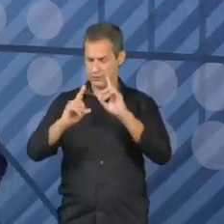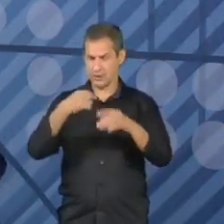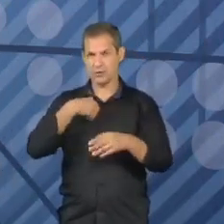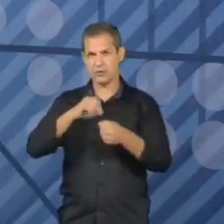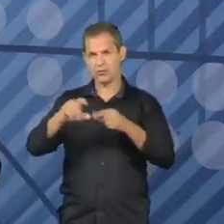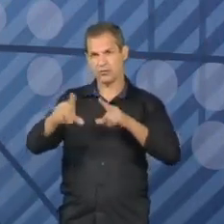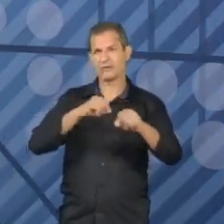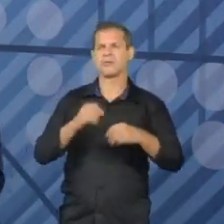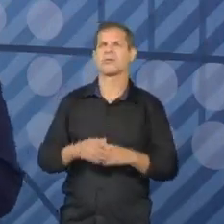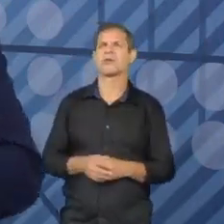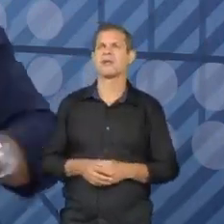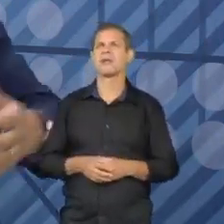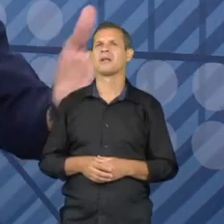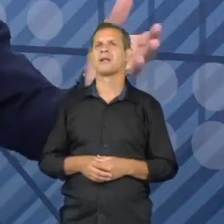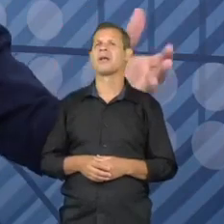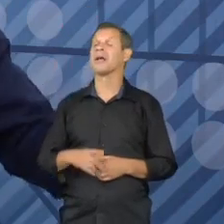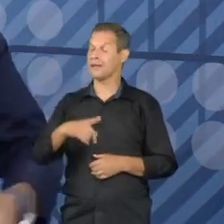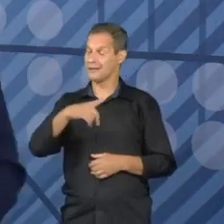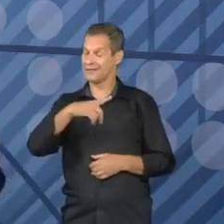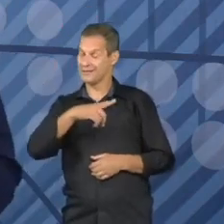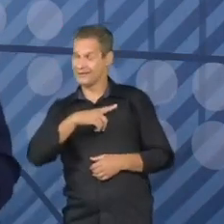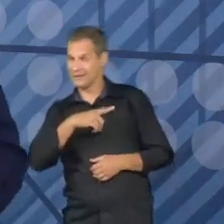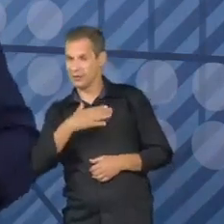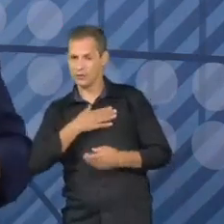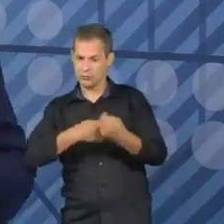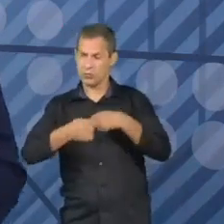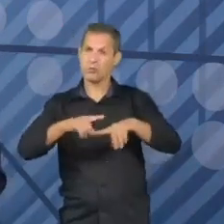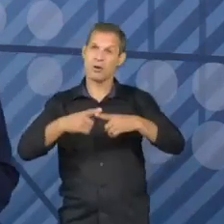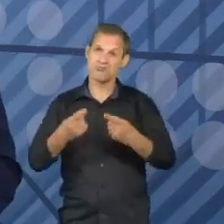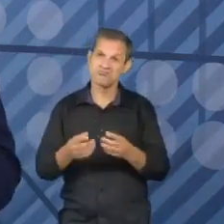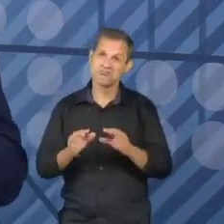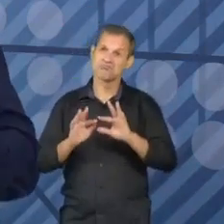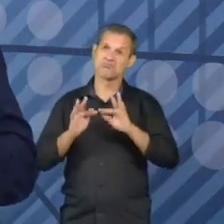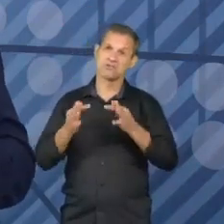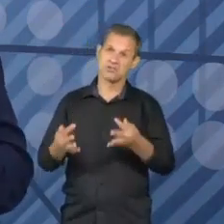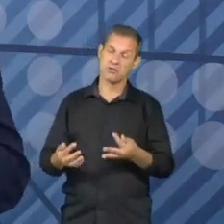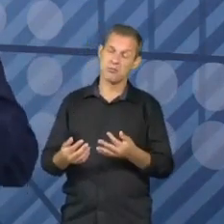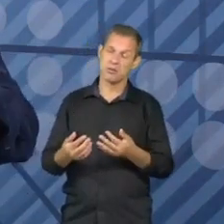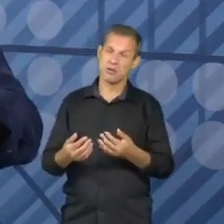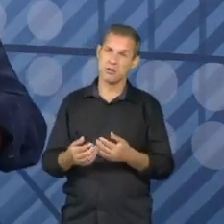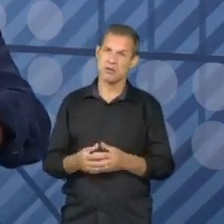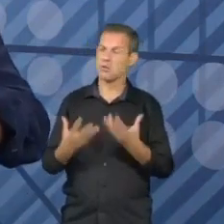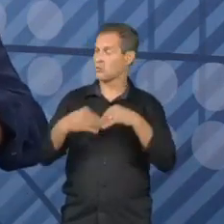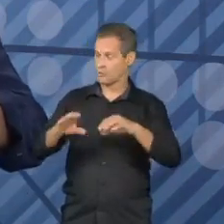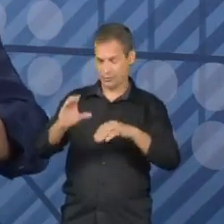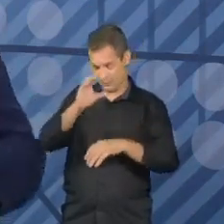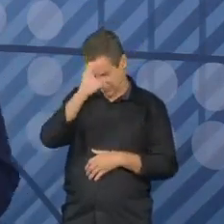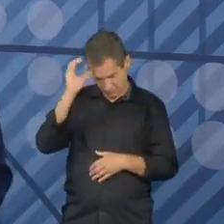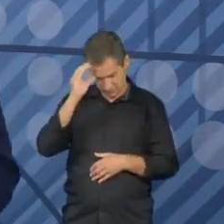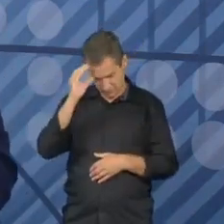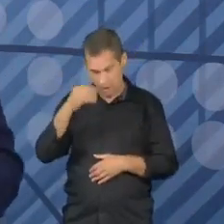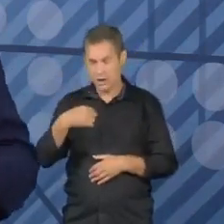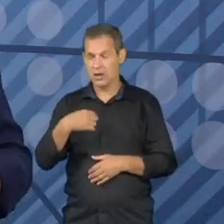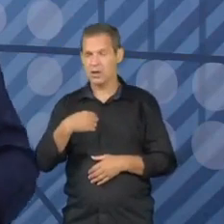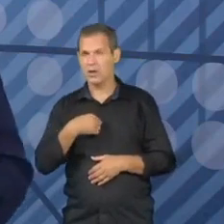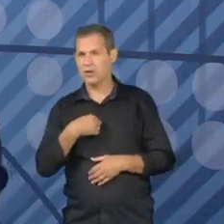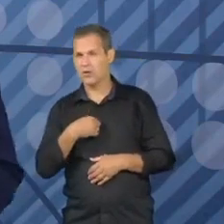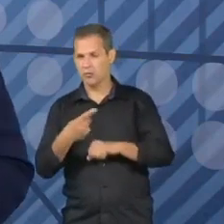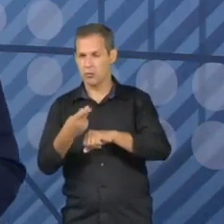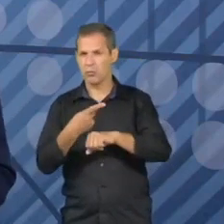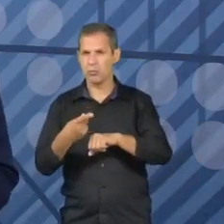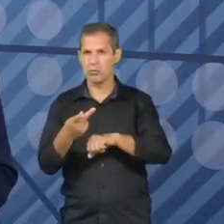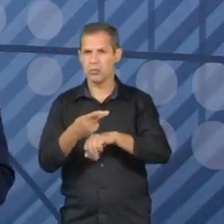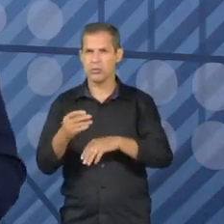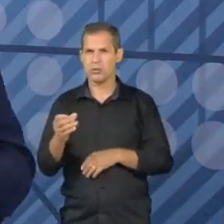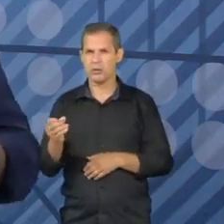uma decisão entre manter o meu negócio ou simplesmente eu mudo lá, eu não quero esse cliente, eu vou passar para um outro cliente aqui que tem